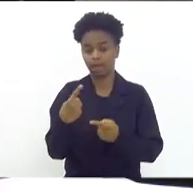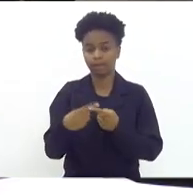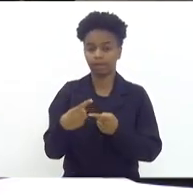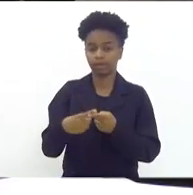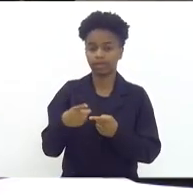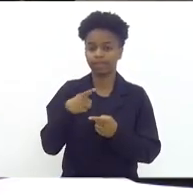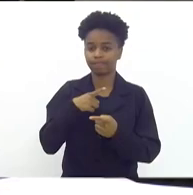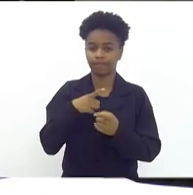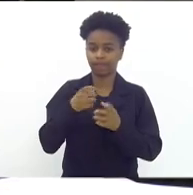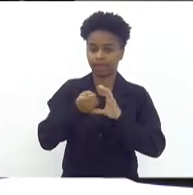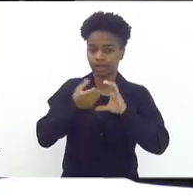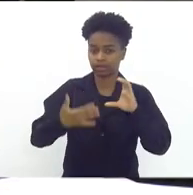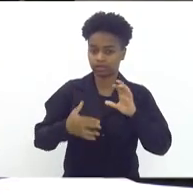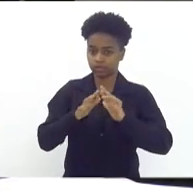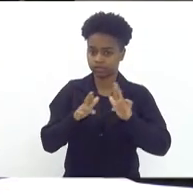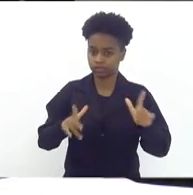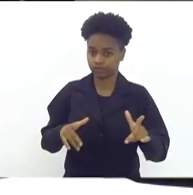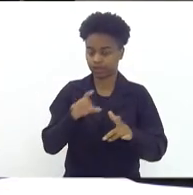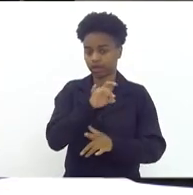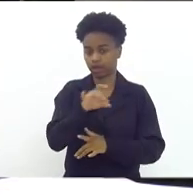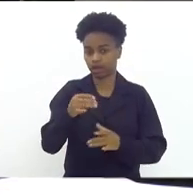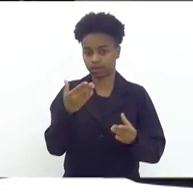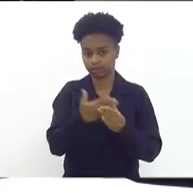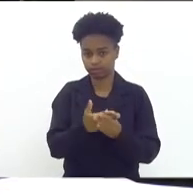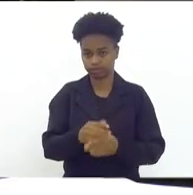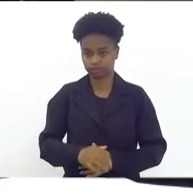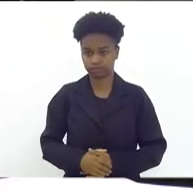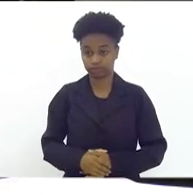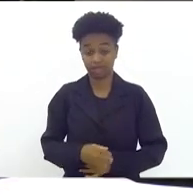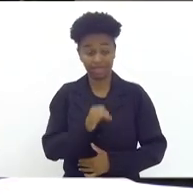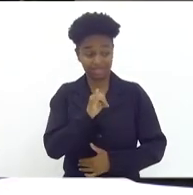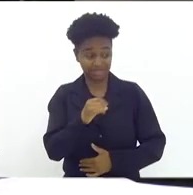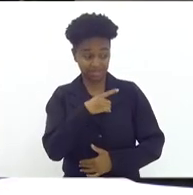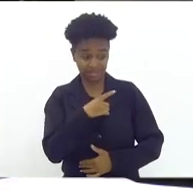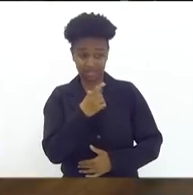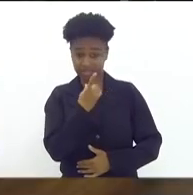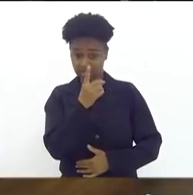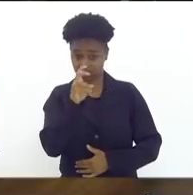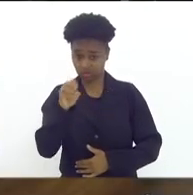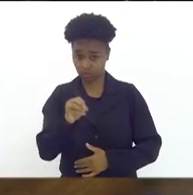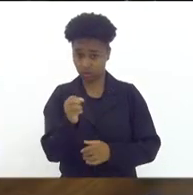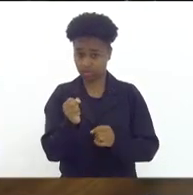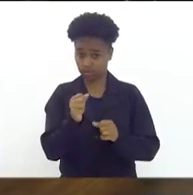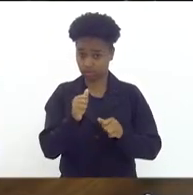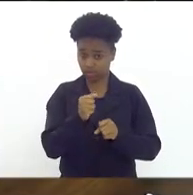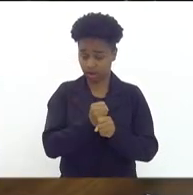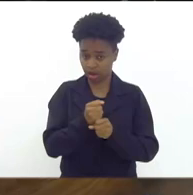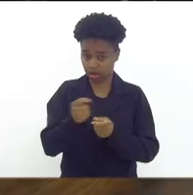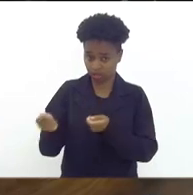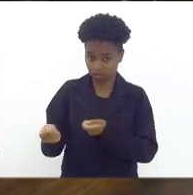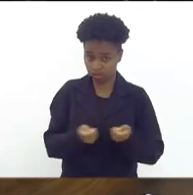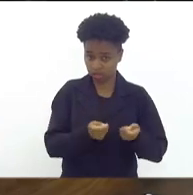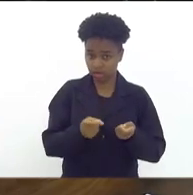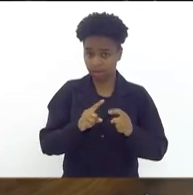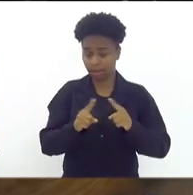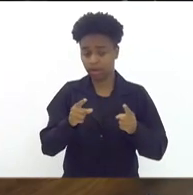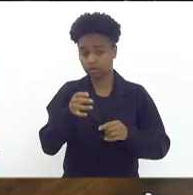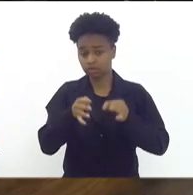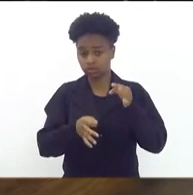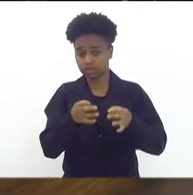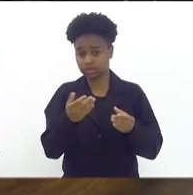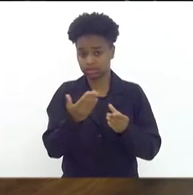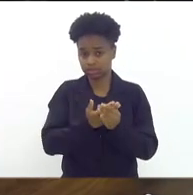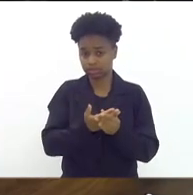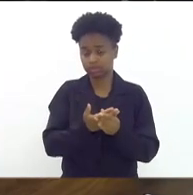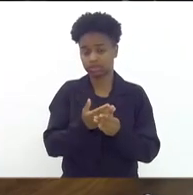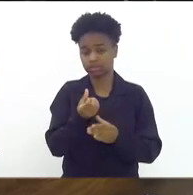existe a naturezas diferentes de processo Presidente se o senhor tem 150 por ano e julga 60 o senhor precisa de dois